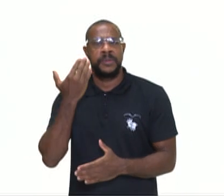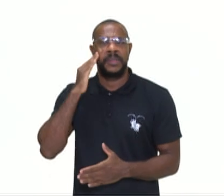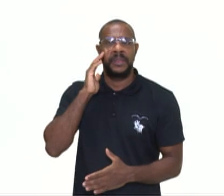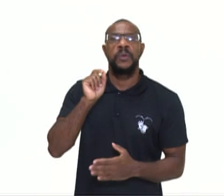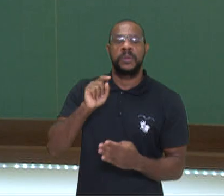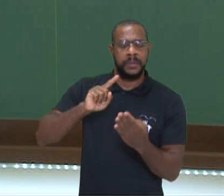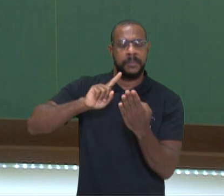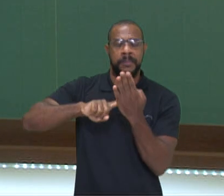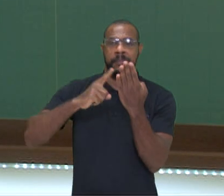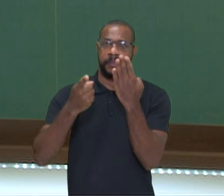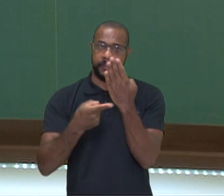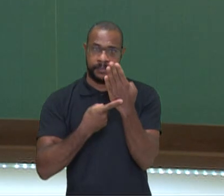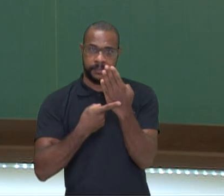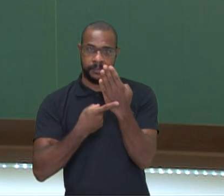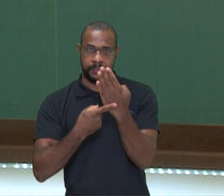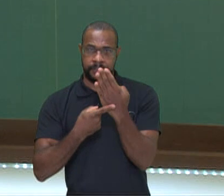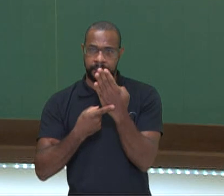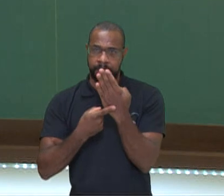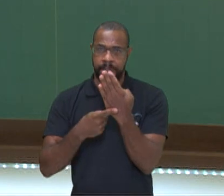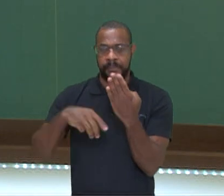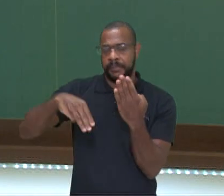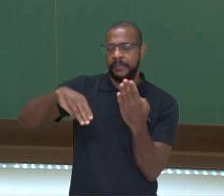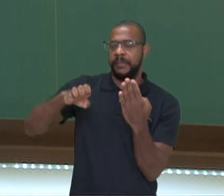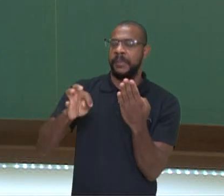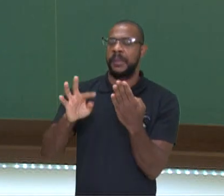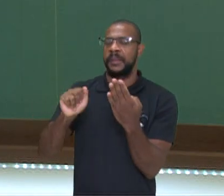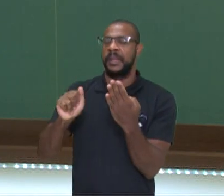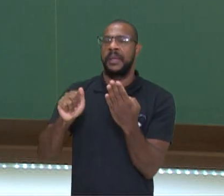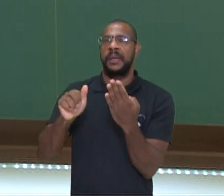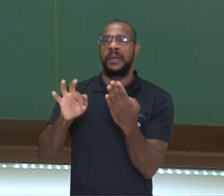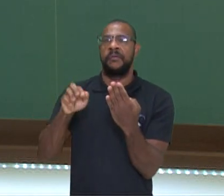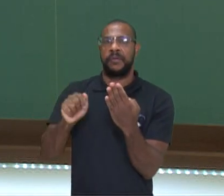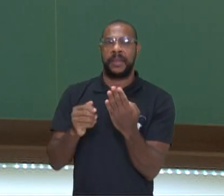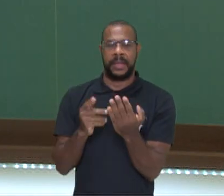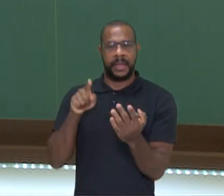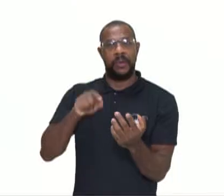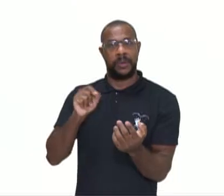metáfora. Metáfora, uma comparação subentendida.